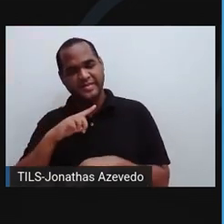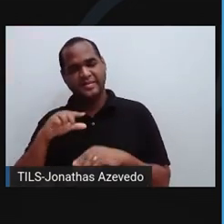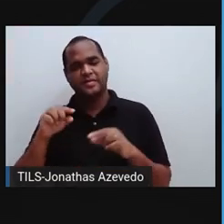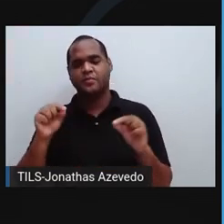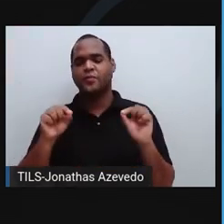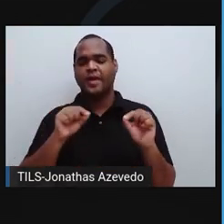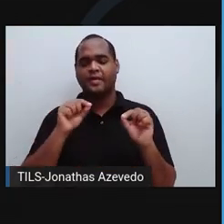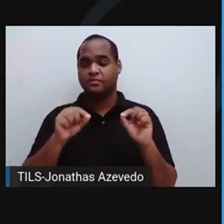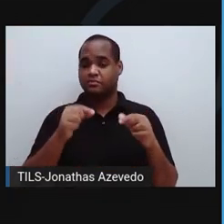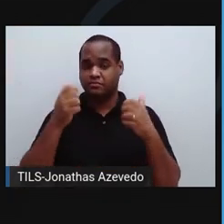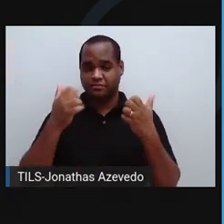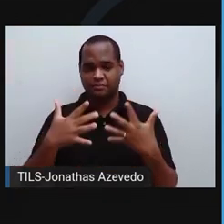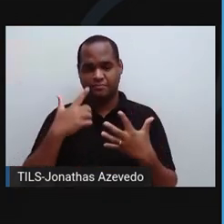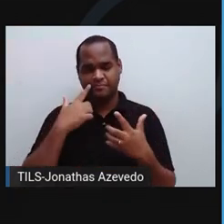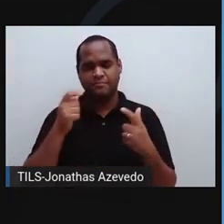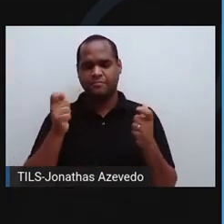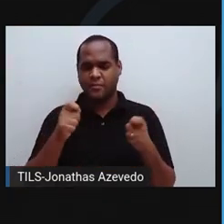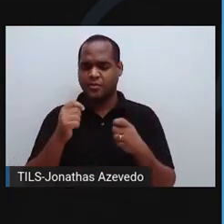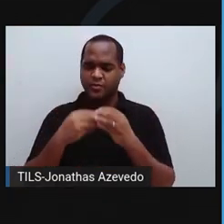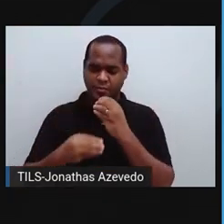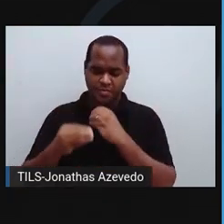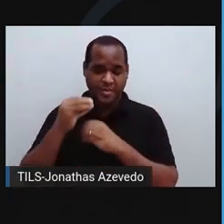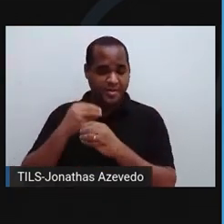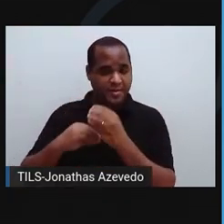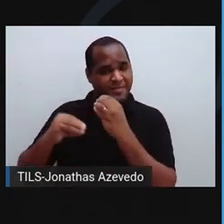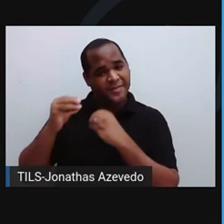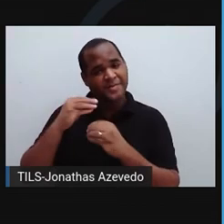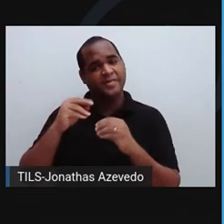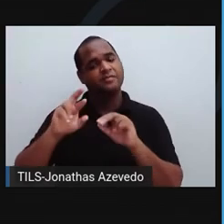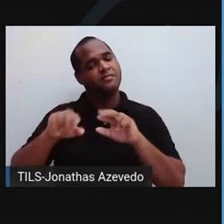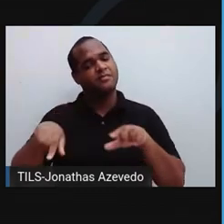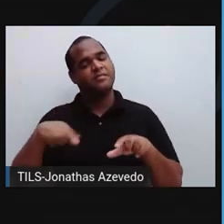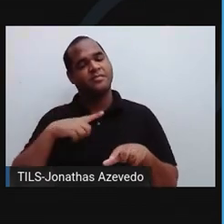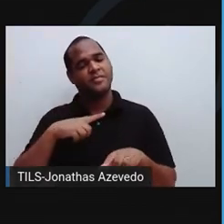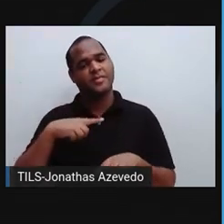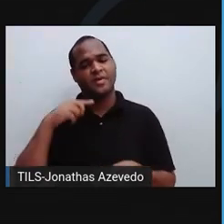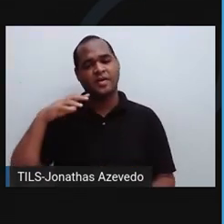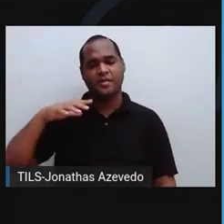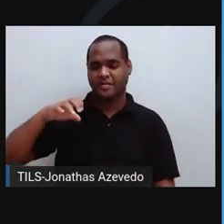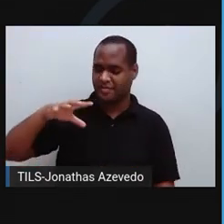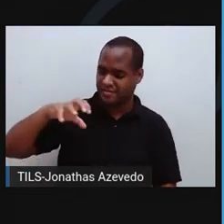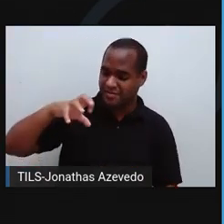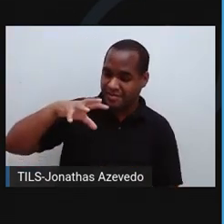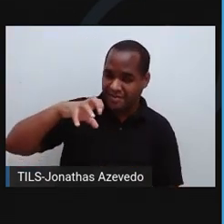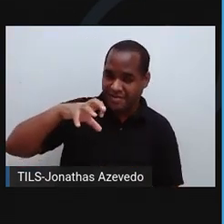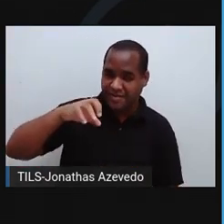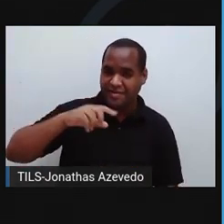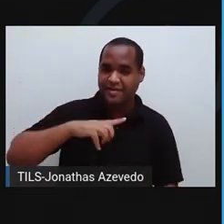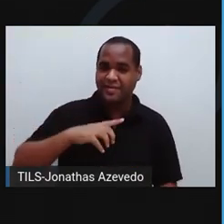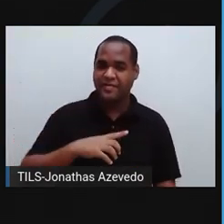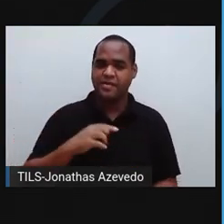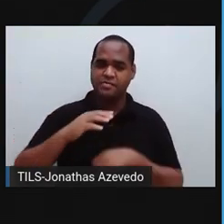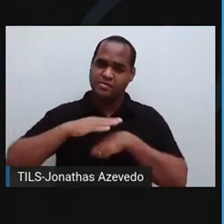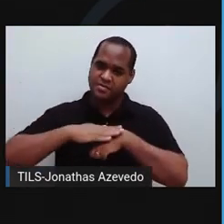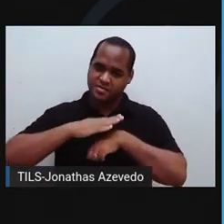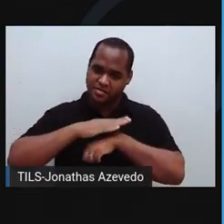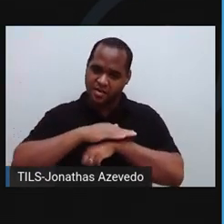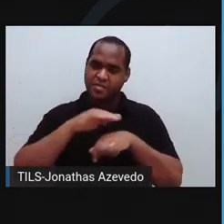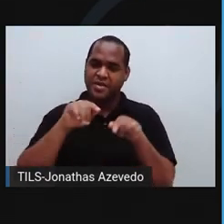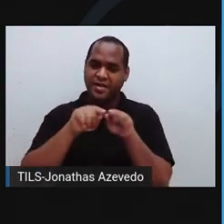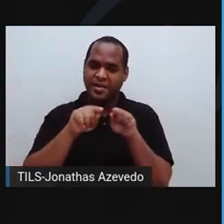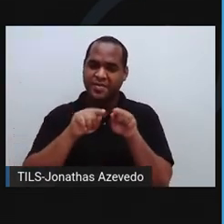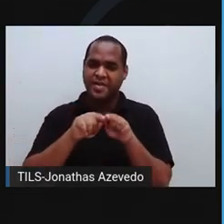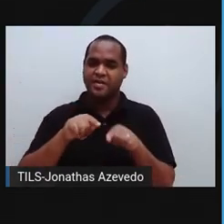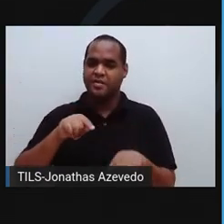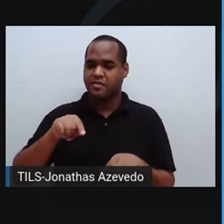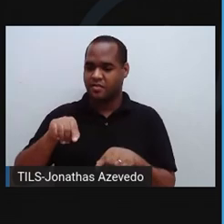ser pode virar comida de vários outros. A aranha, olha a aranha. A aranha vira comida de sapo e vira comida de lagarto. Essa